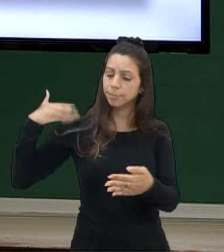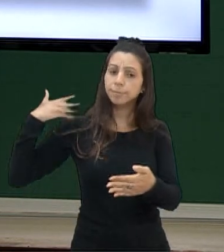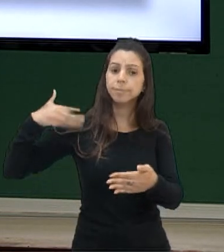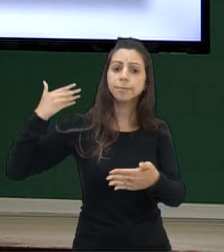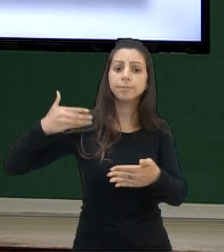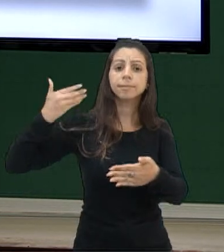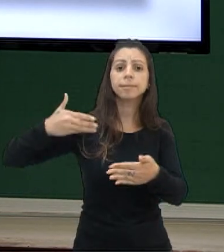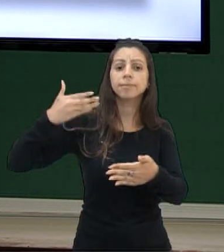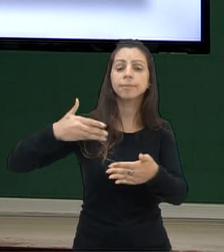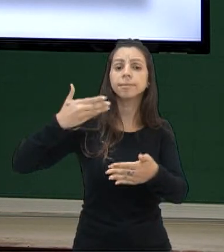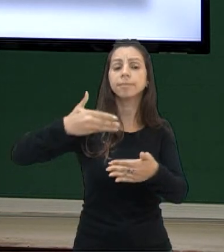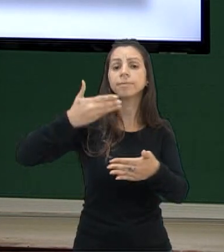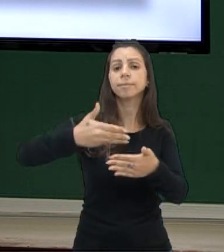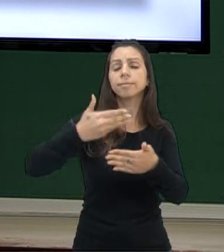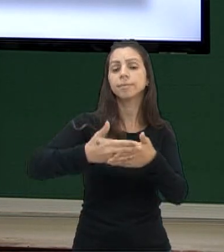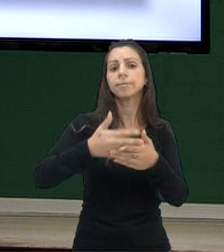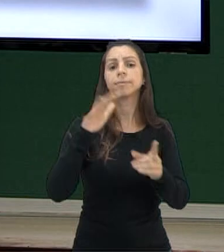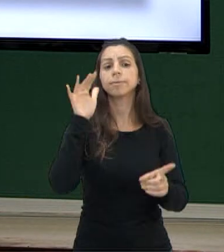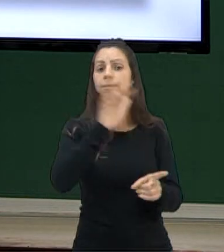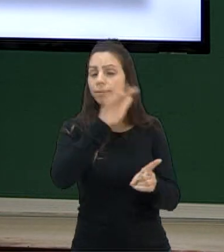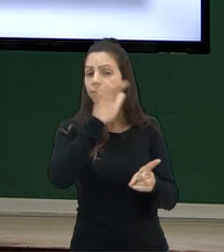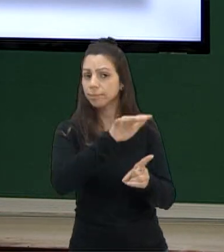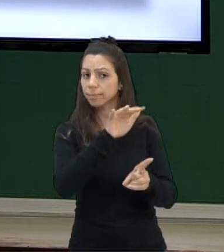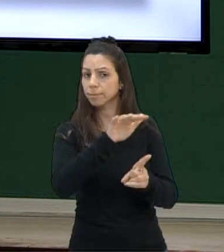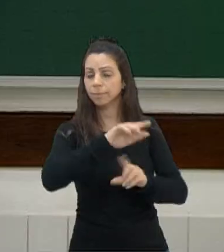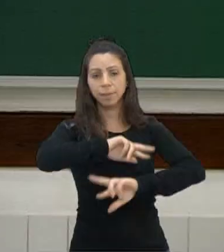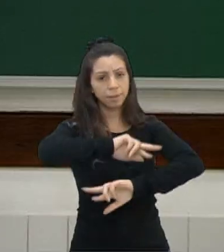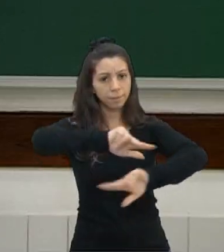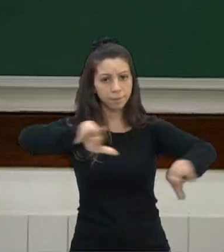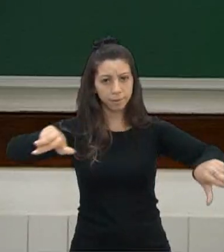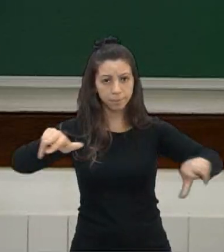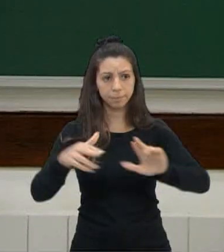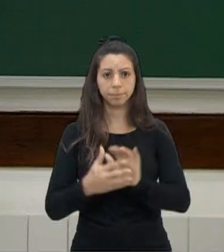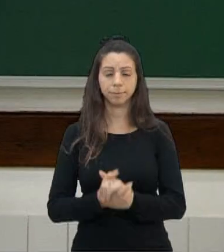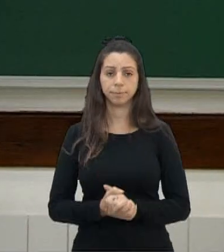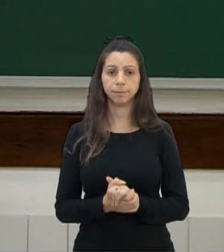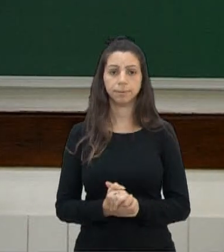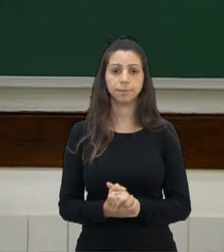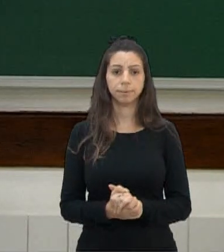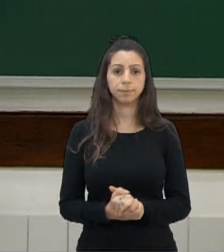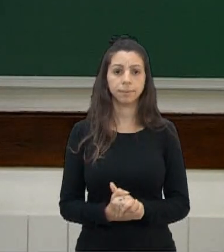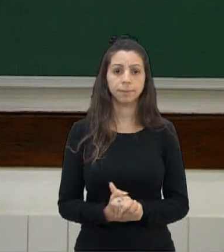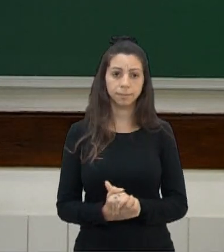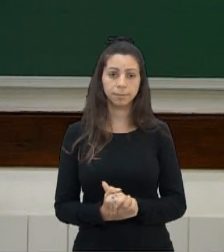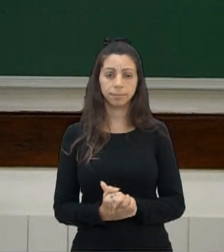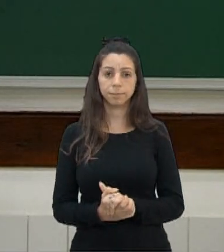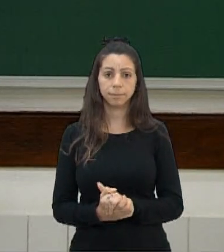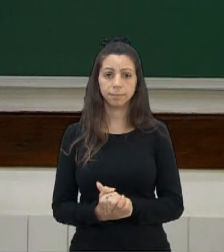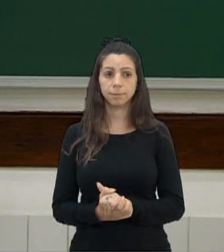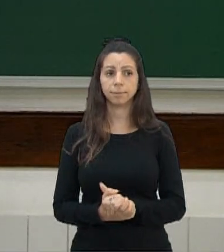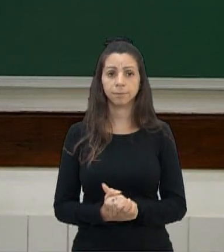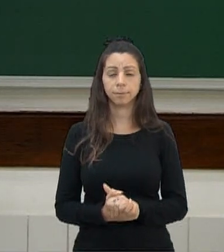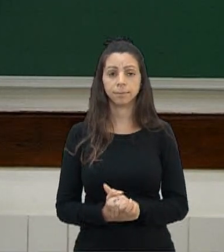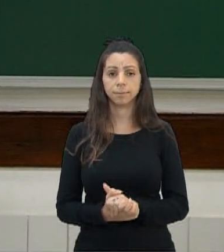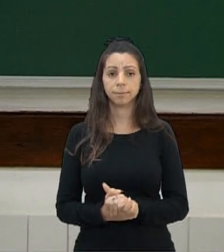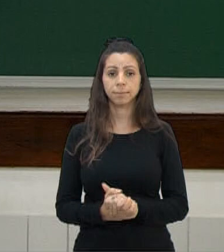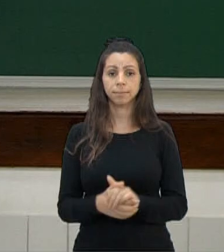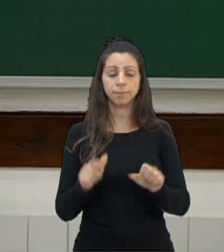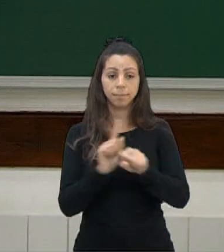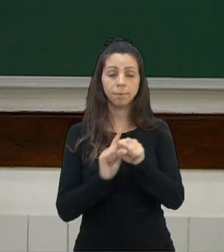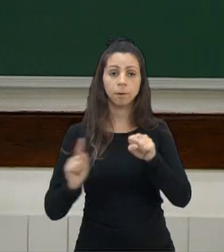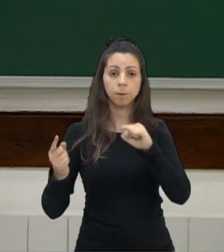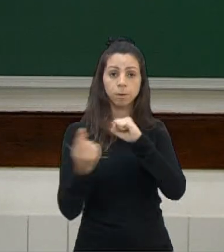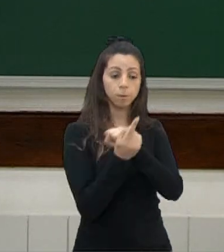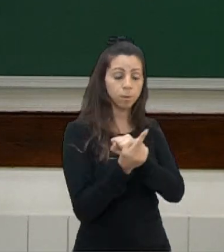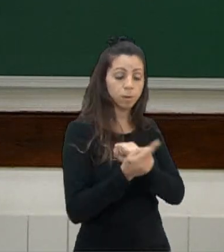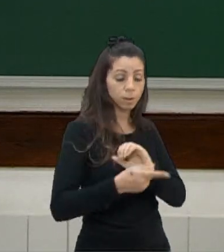tempo a ação erosiva de diversos tipos de agentes. Dando continuidade aqui à nossa aula, nós vamos falar um pouquinho sobre a geologia do